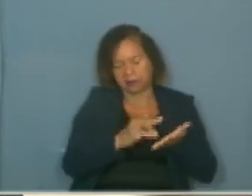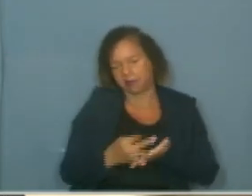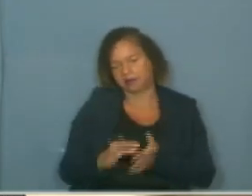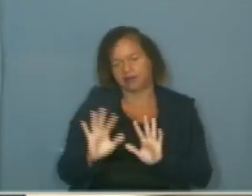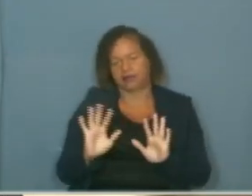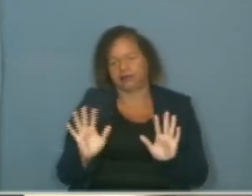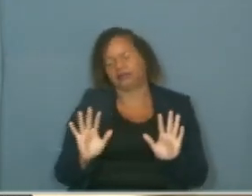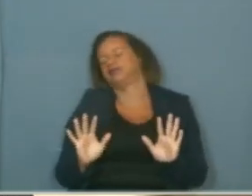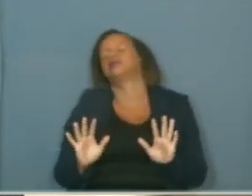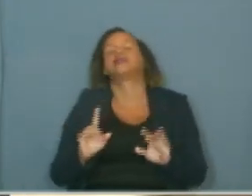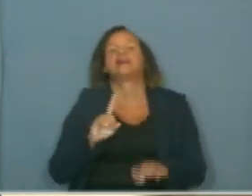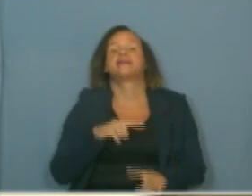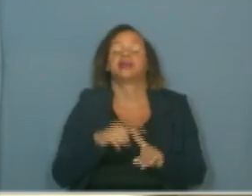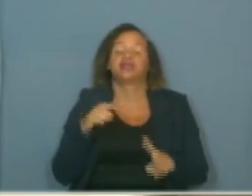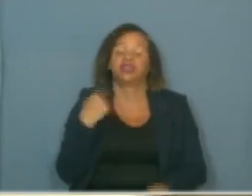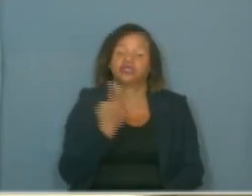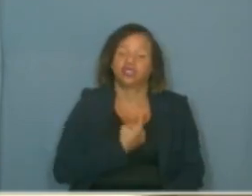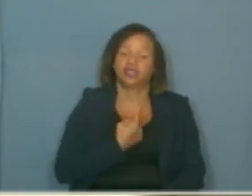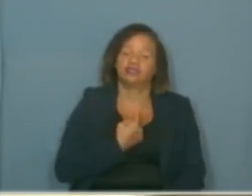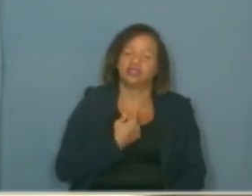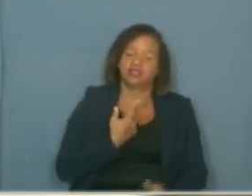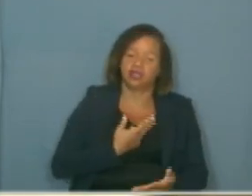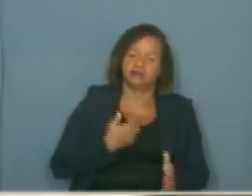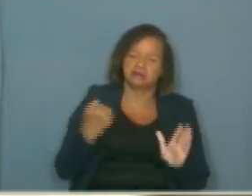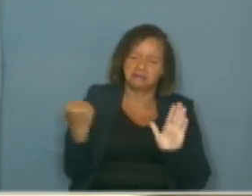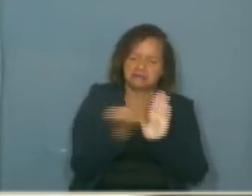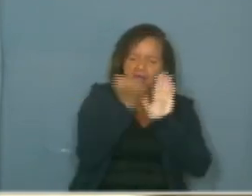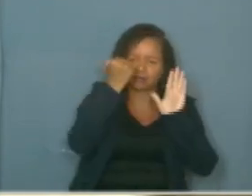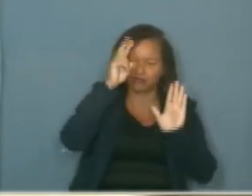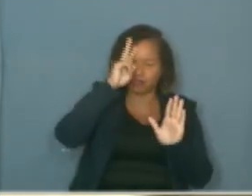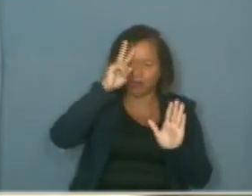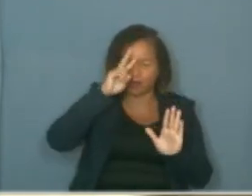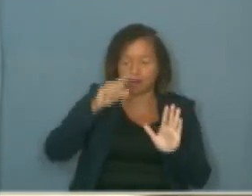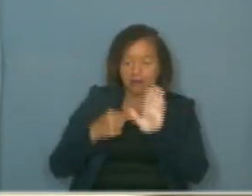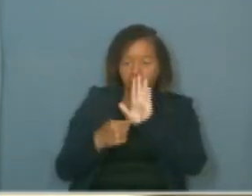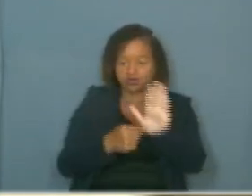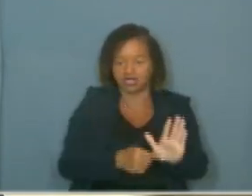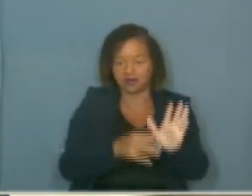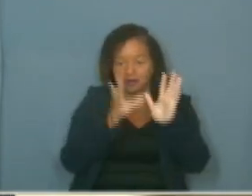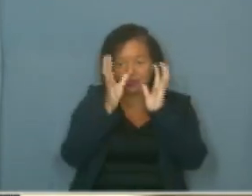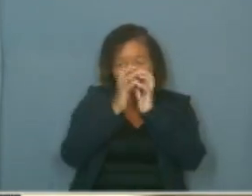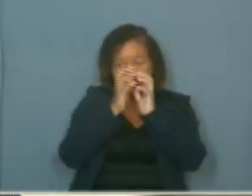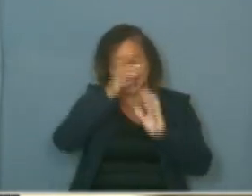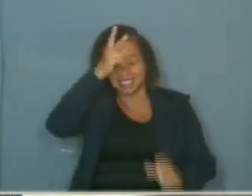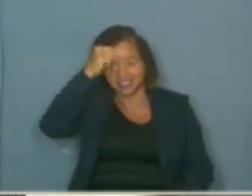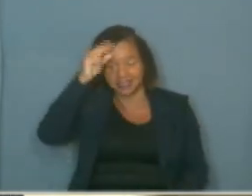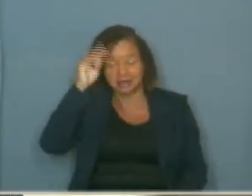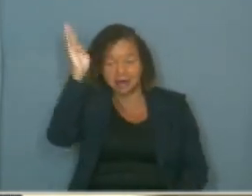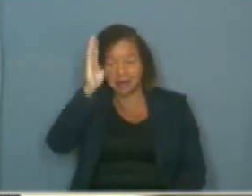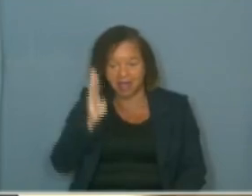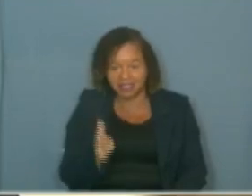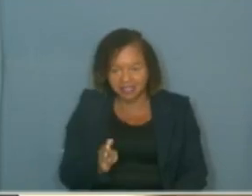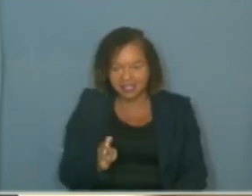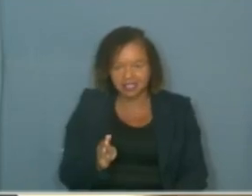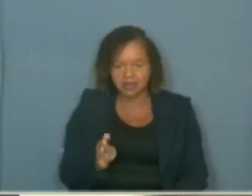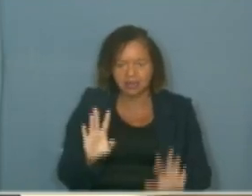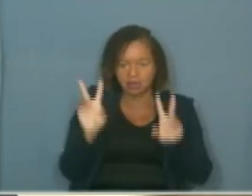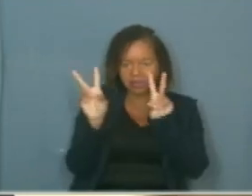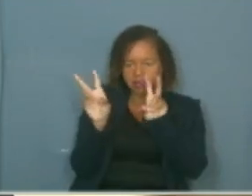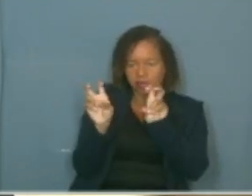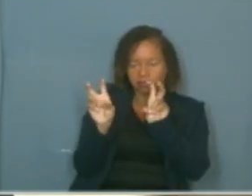Elaine, mas que a gente iria fazer um processo histórico para mostrar para a cidade do Recife e para o Brasil inteiro que esse não é um